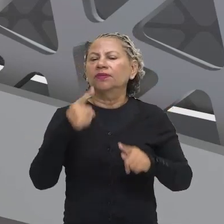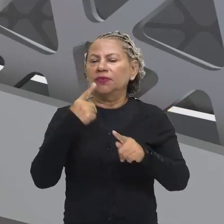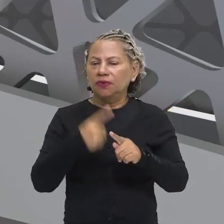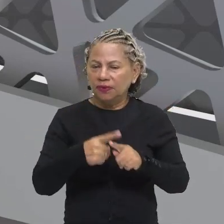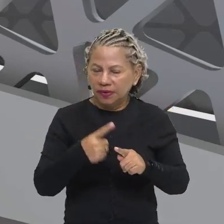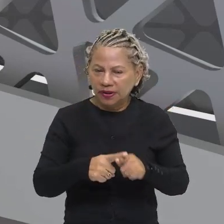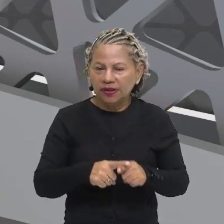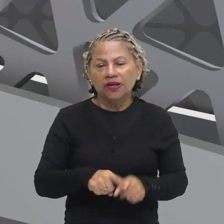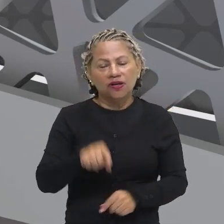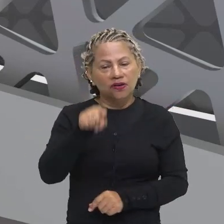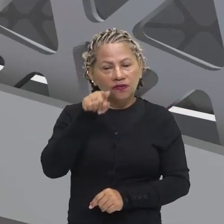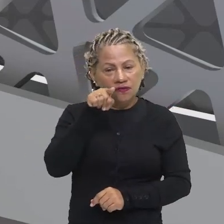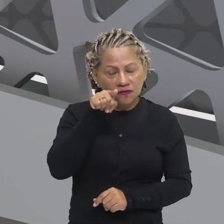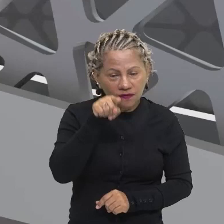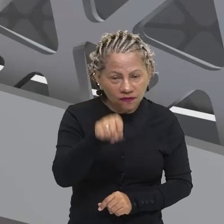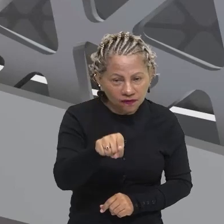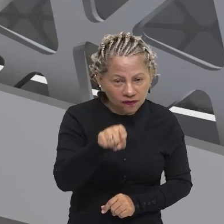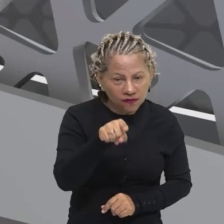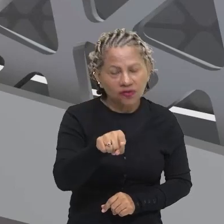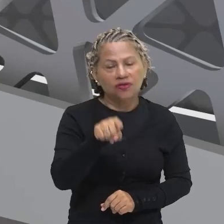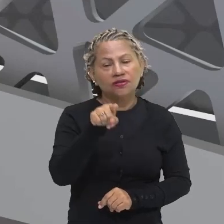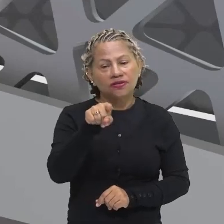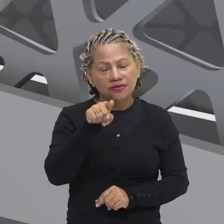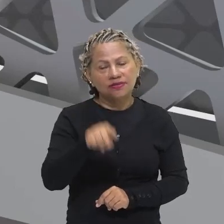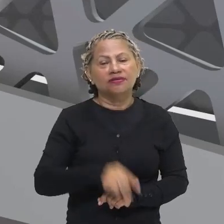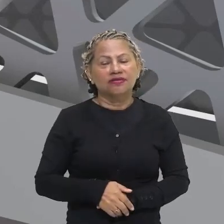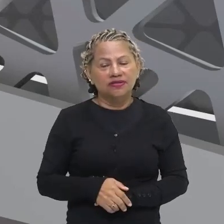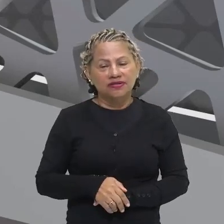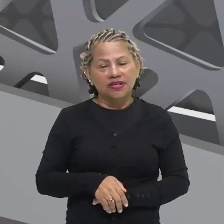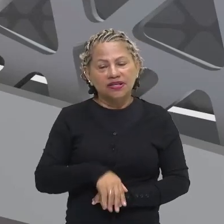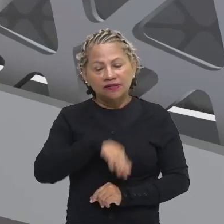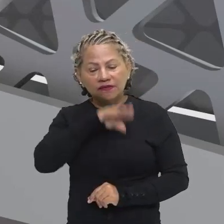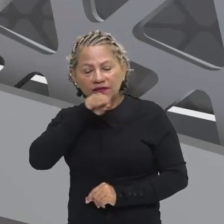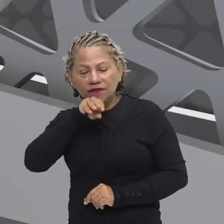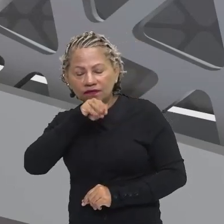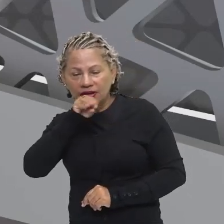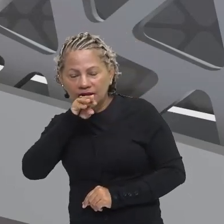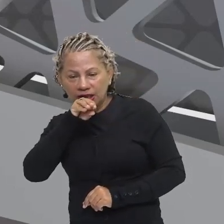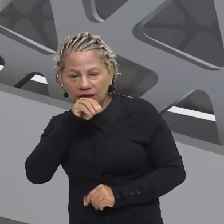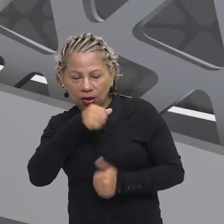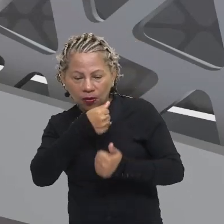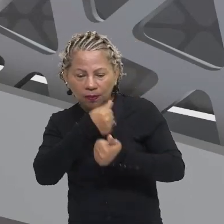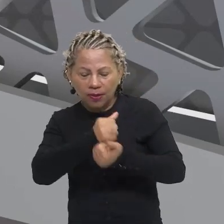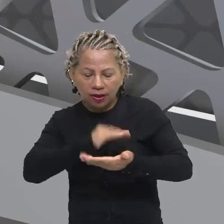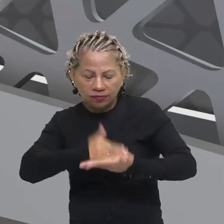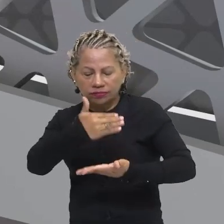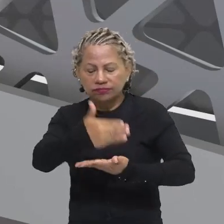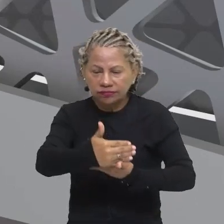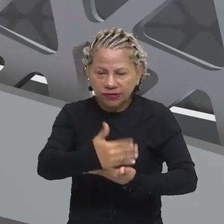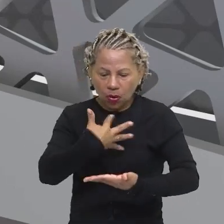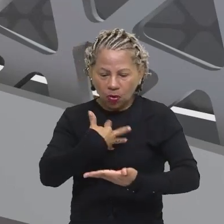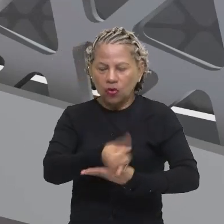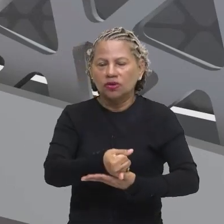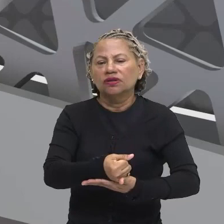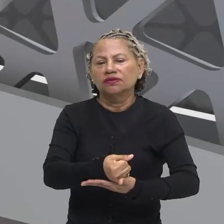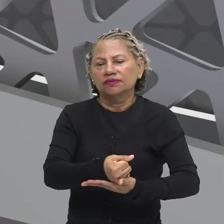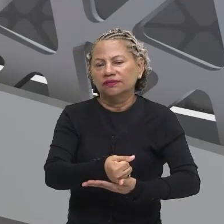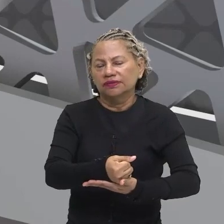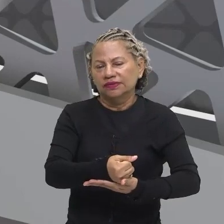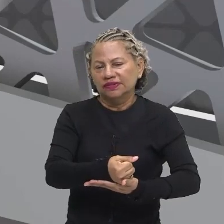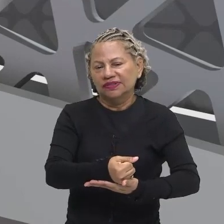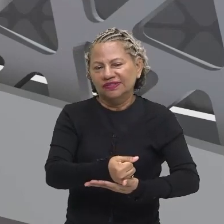Porque justamente acontece essa situação, tá, gente? Cada vez mais os dispositivos estão